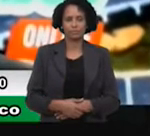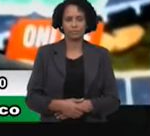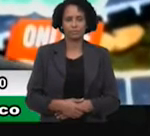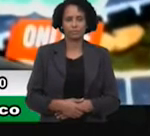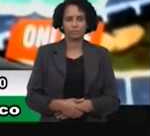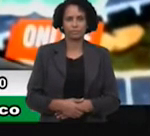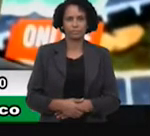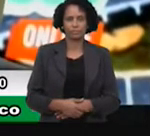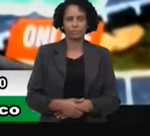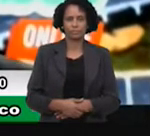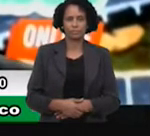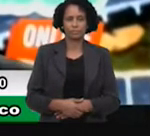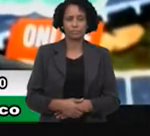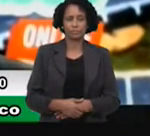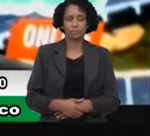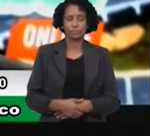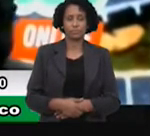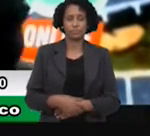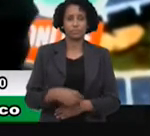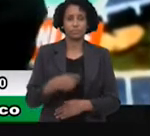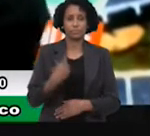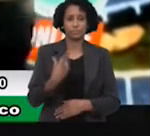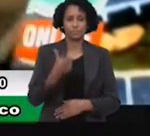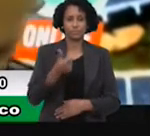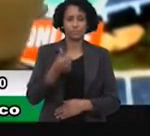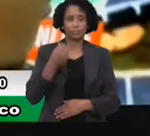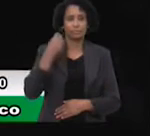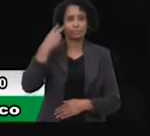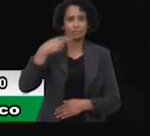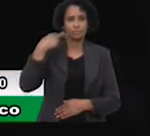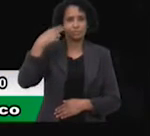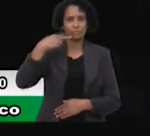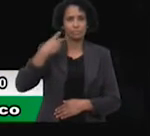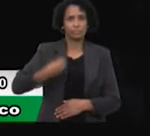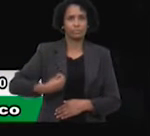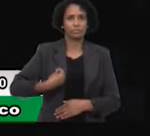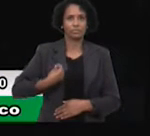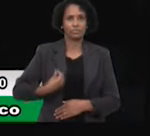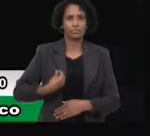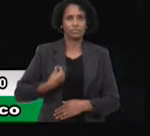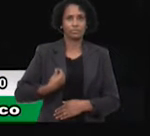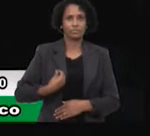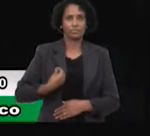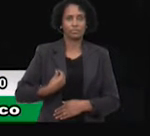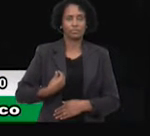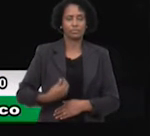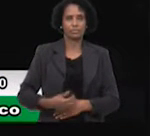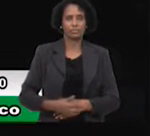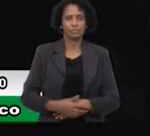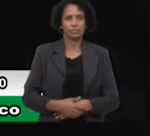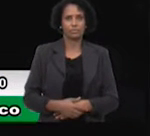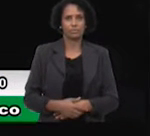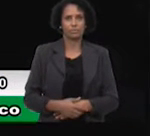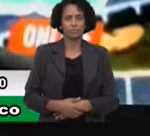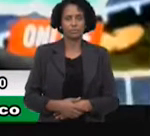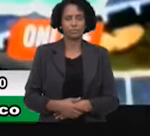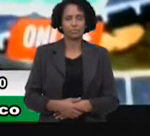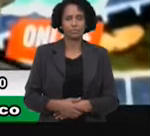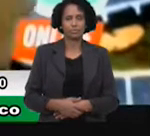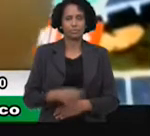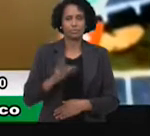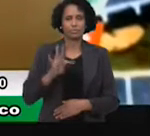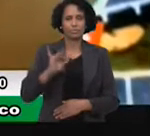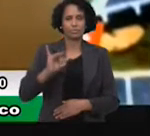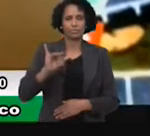Senhor presidente, 16 vereadores responderam presente. A presença. Minha secretário, registra minha presença. Está registrado,